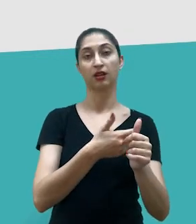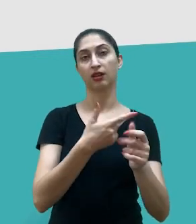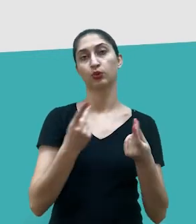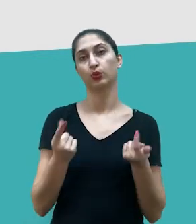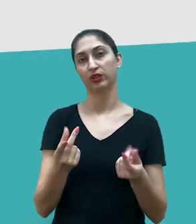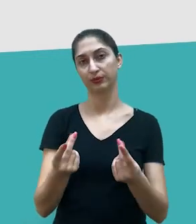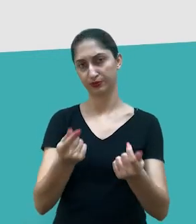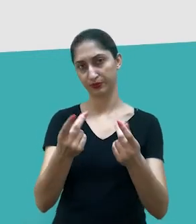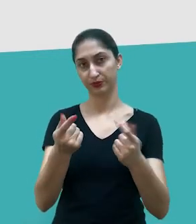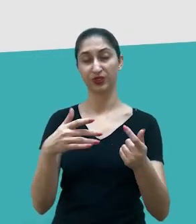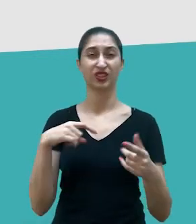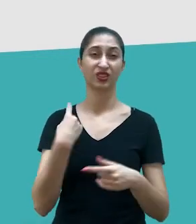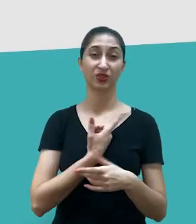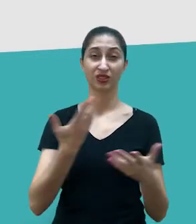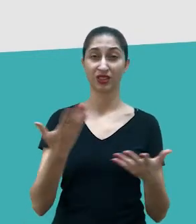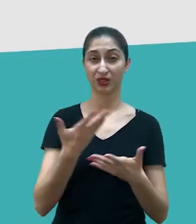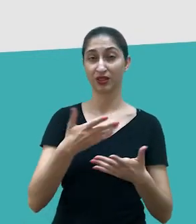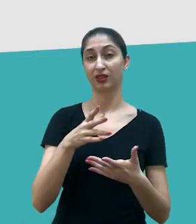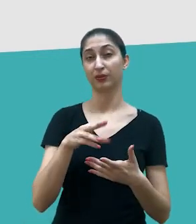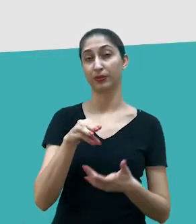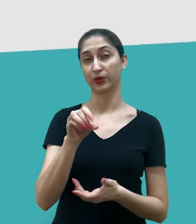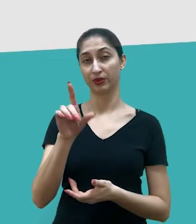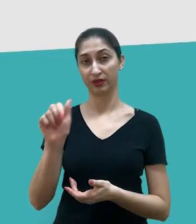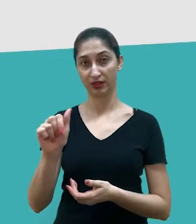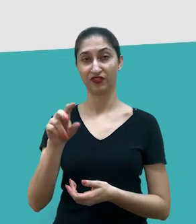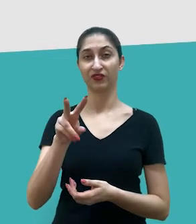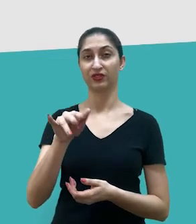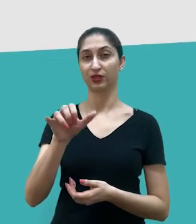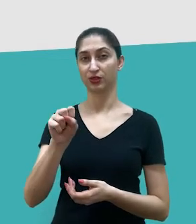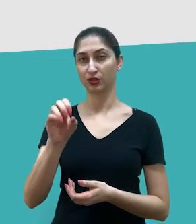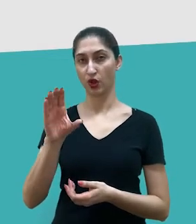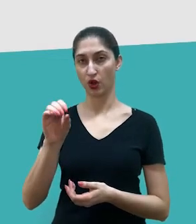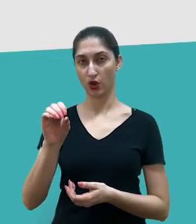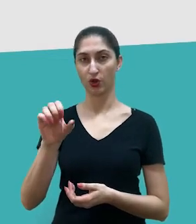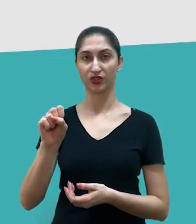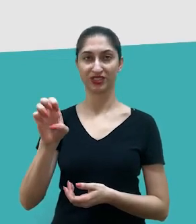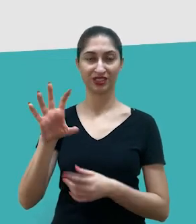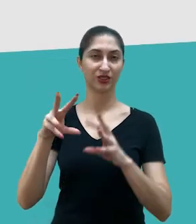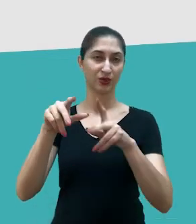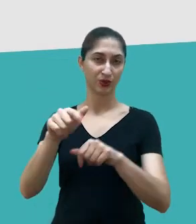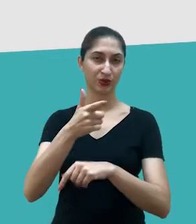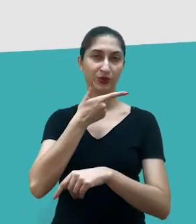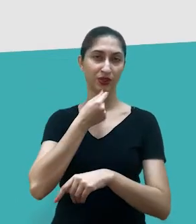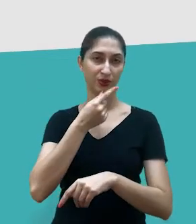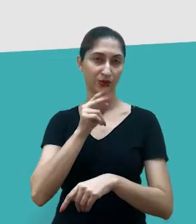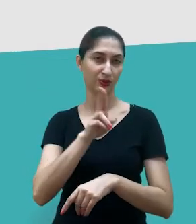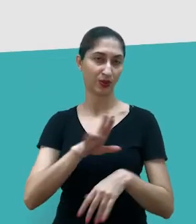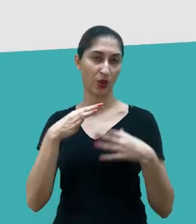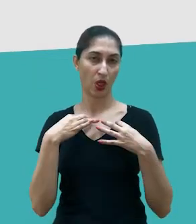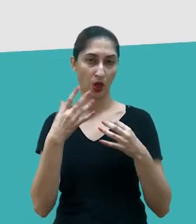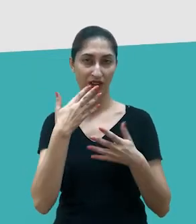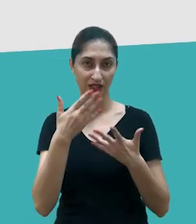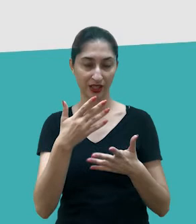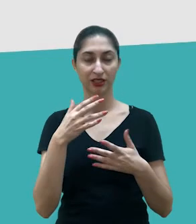estamos muito agora na moda das viscoses, que são aqueles tecidos leves, né? Os meninos todos usando camisas de viscoses coloridas,